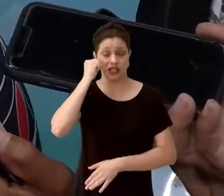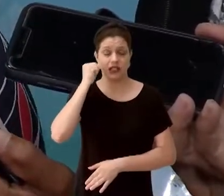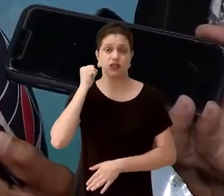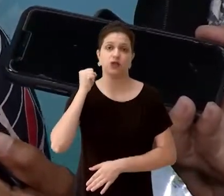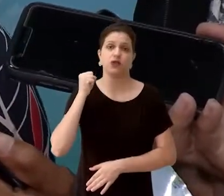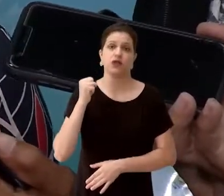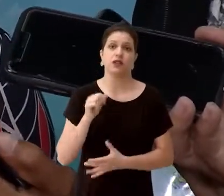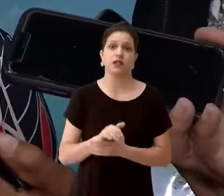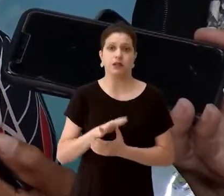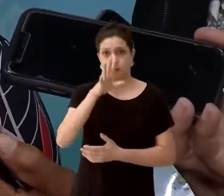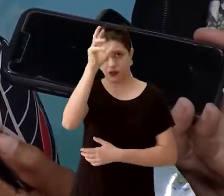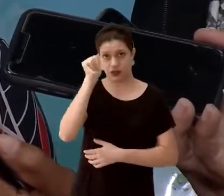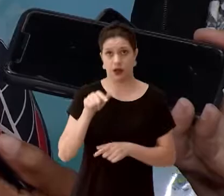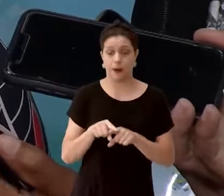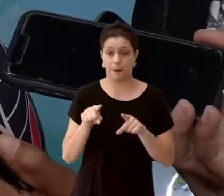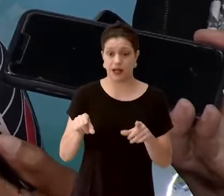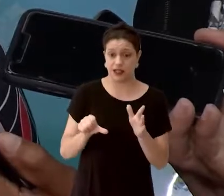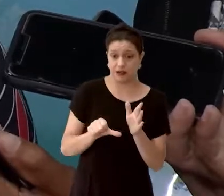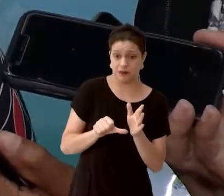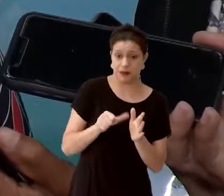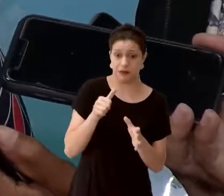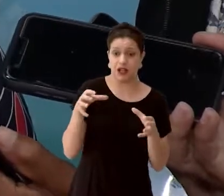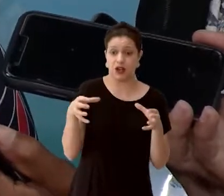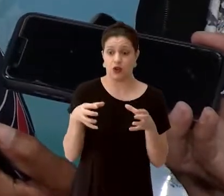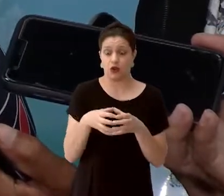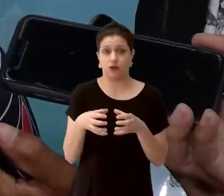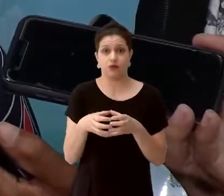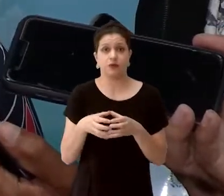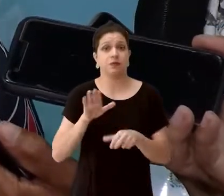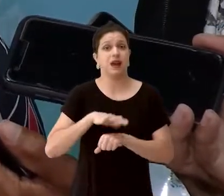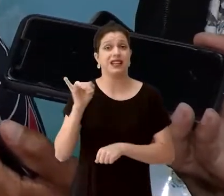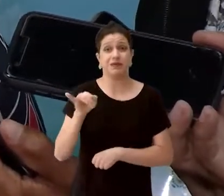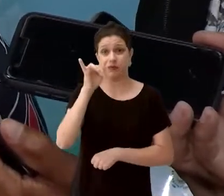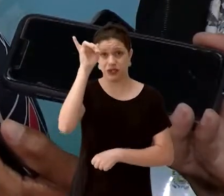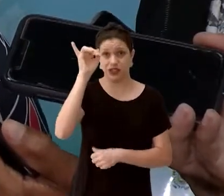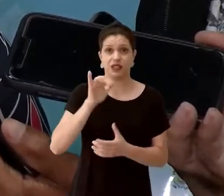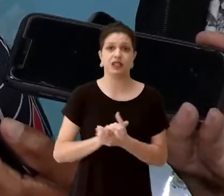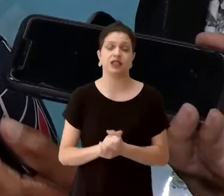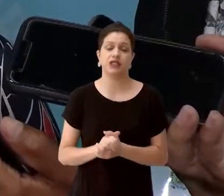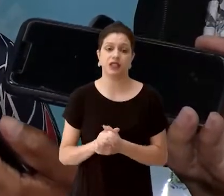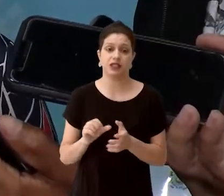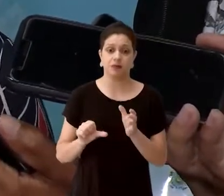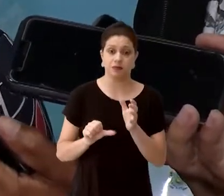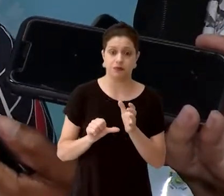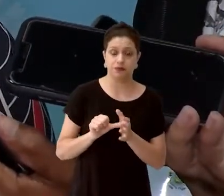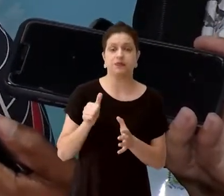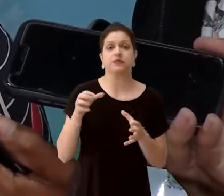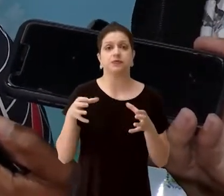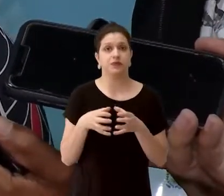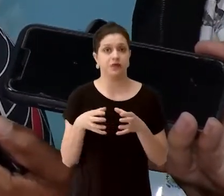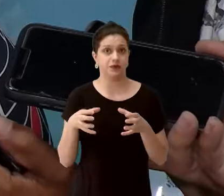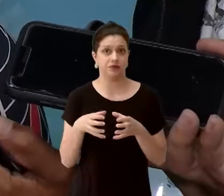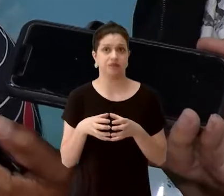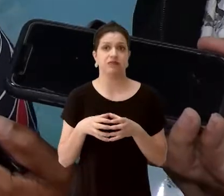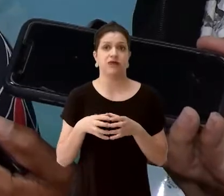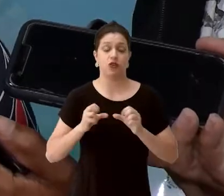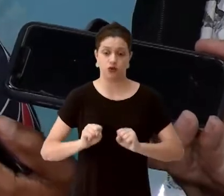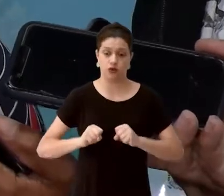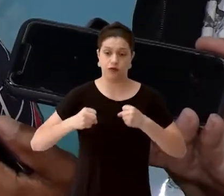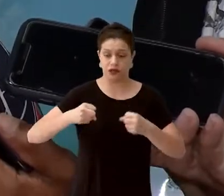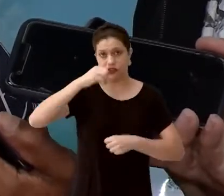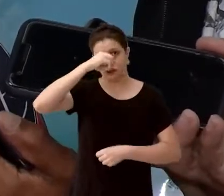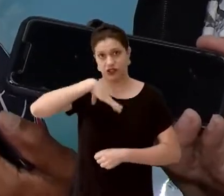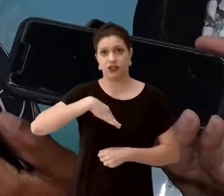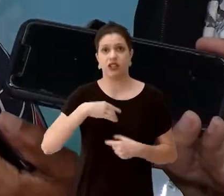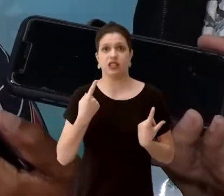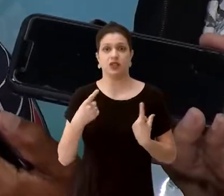a segunda senadora da República do Mato Grosso do Sul, mas a primeira presidente da comissão mais importante do Senado, a primeira presidente da Comissão Mista de Combate à